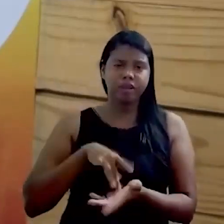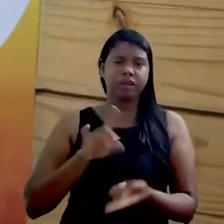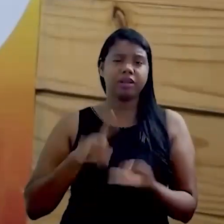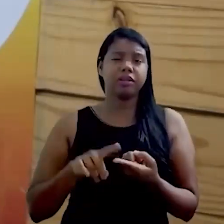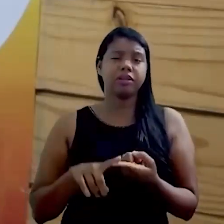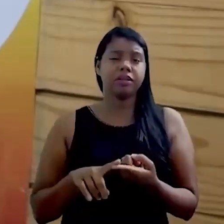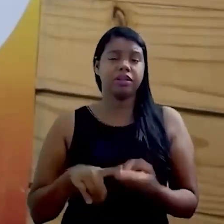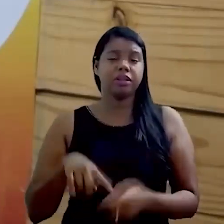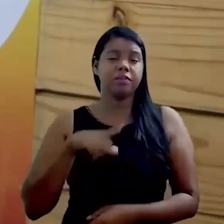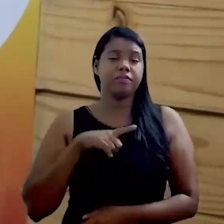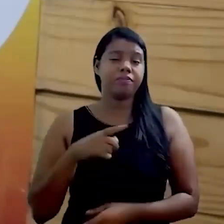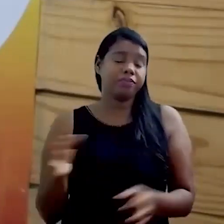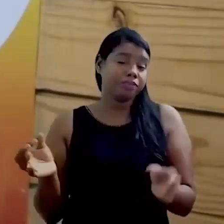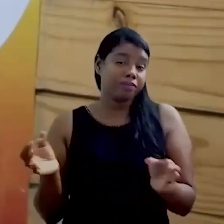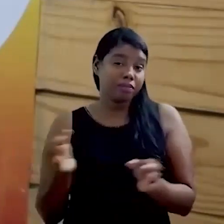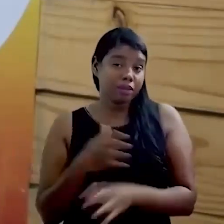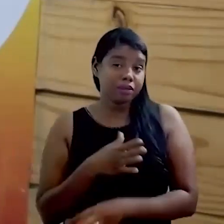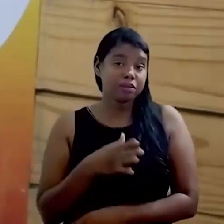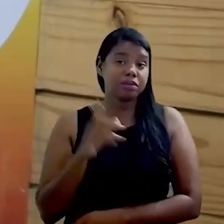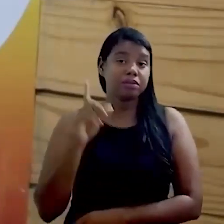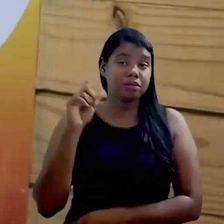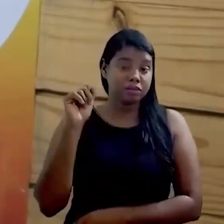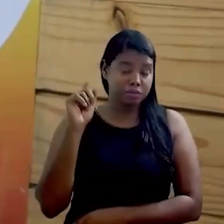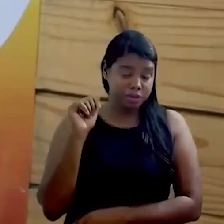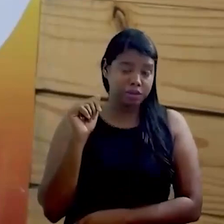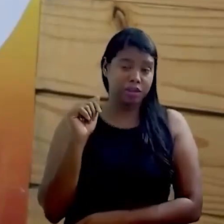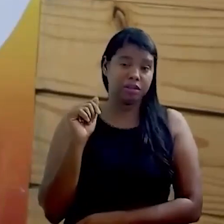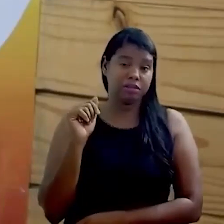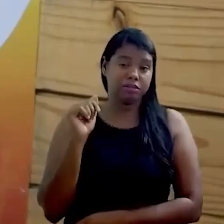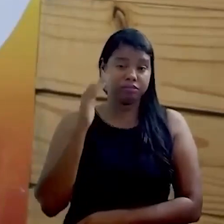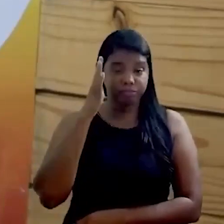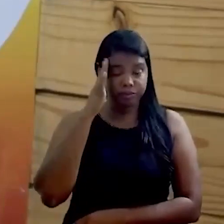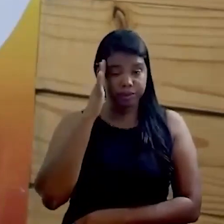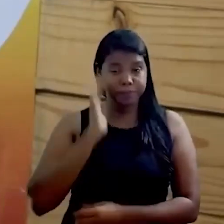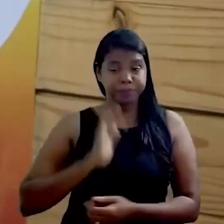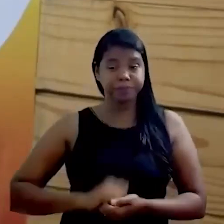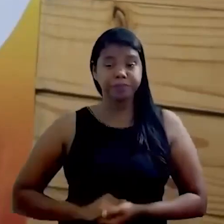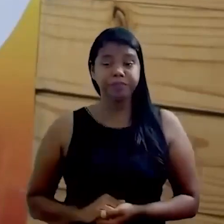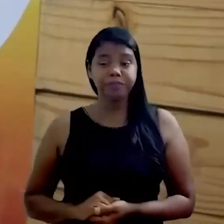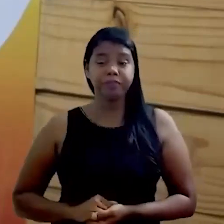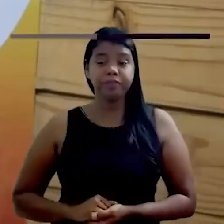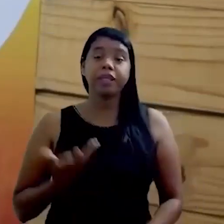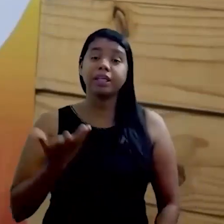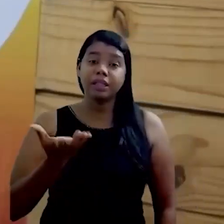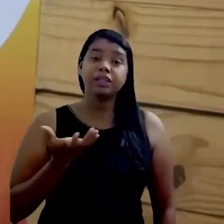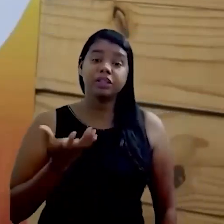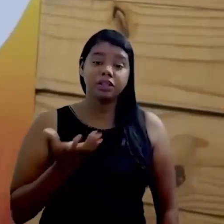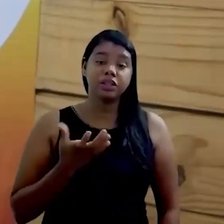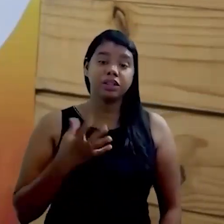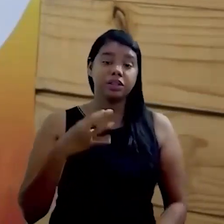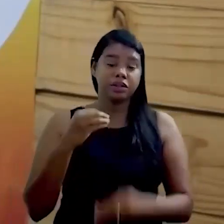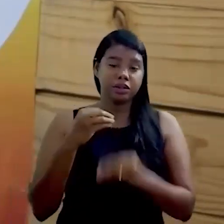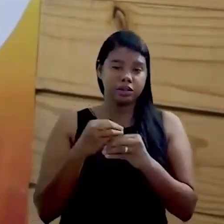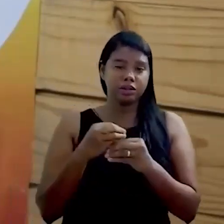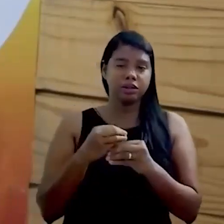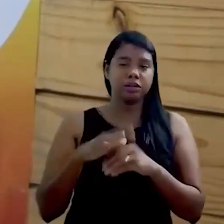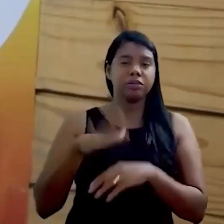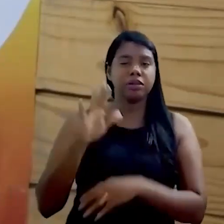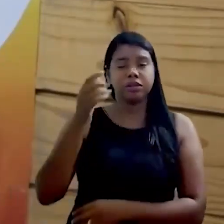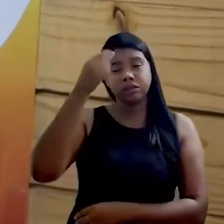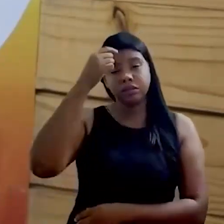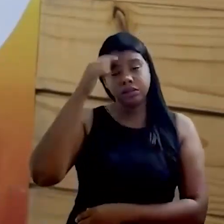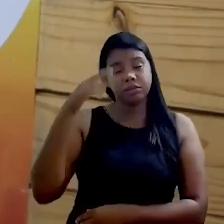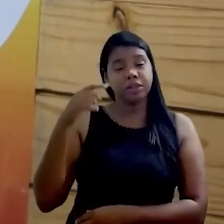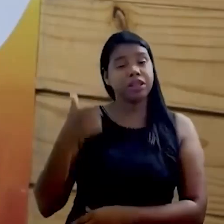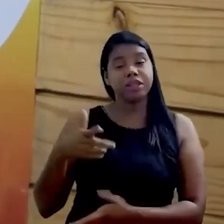que existem acabam sendo um pouco mais caras. E a gente quer consumir de maneira mais consciente, mas que a gente não